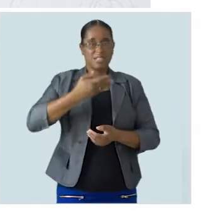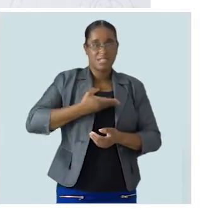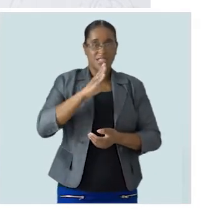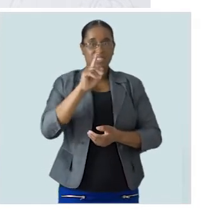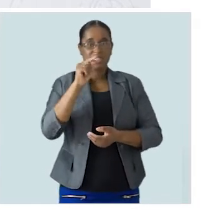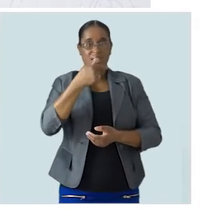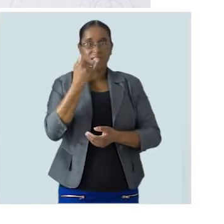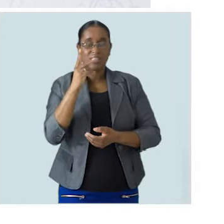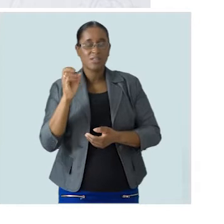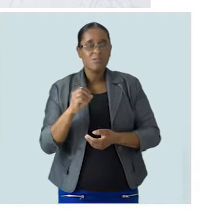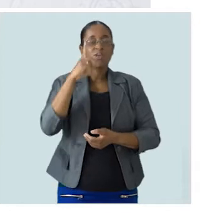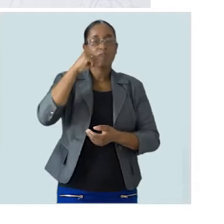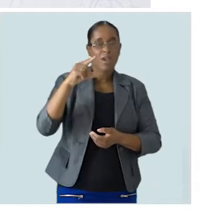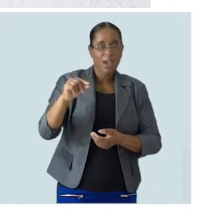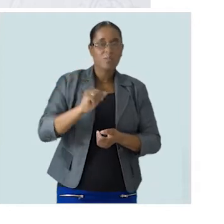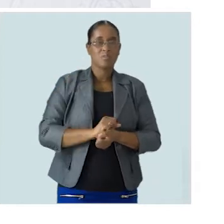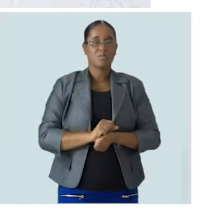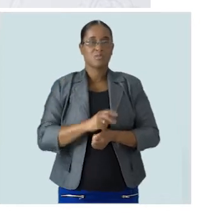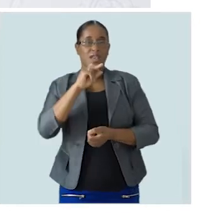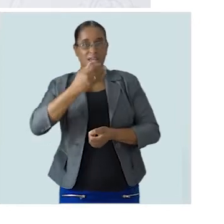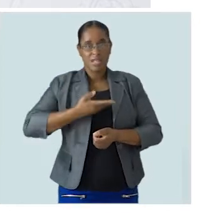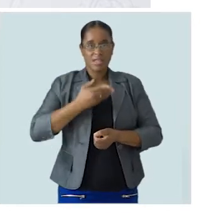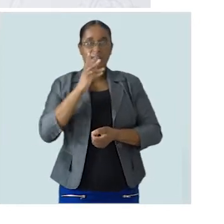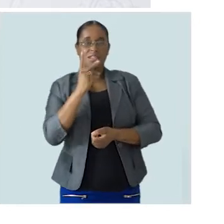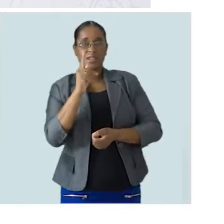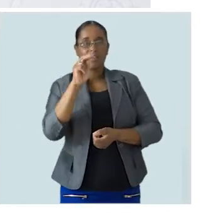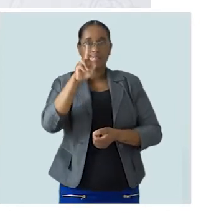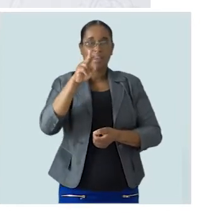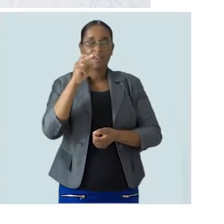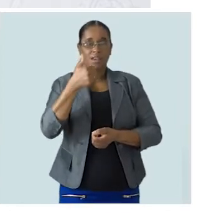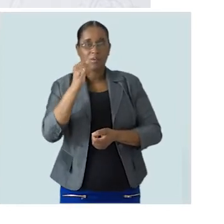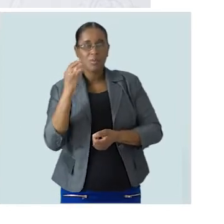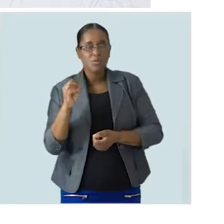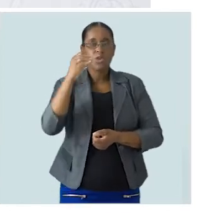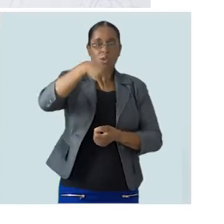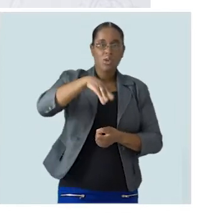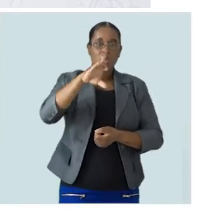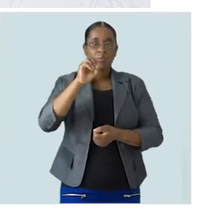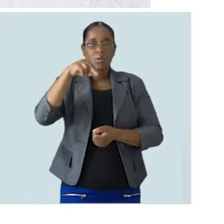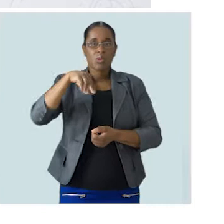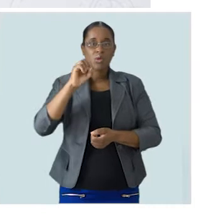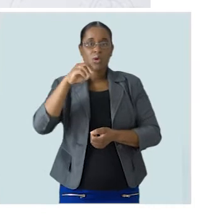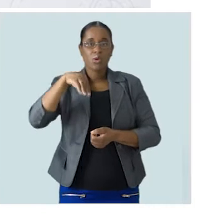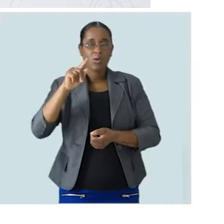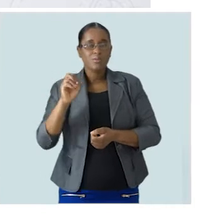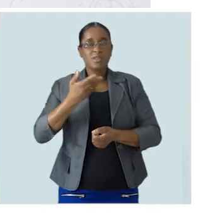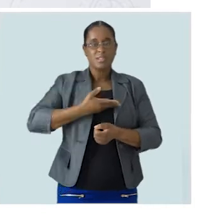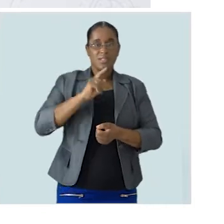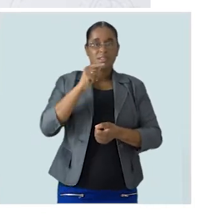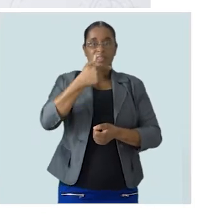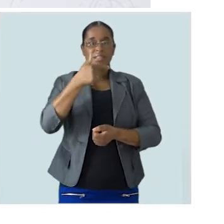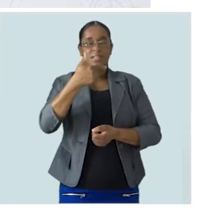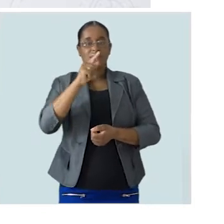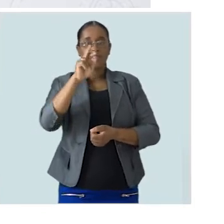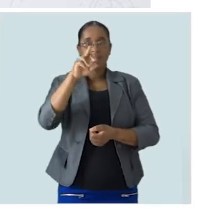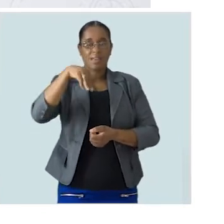adjetivos, verbos, advérbios, pronomes, determinantes,